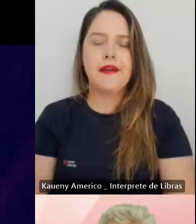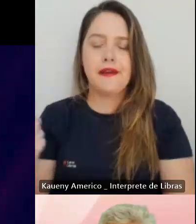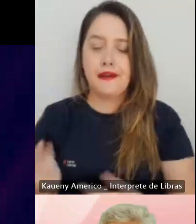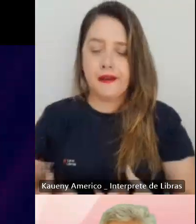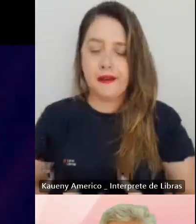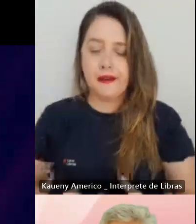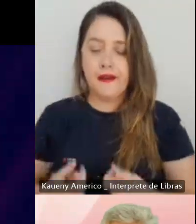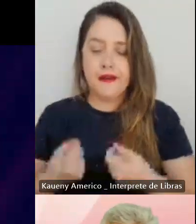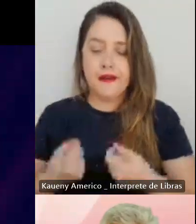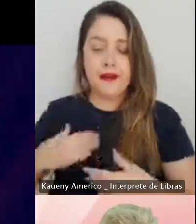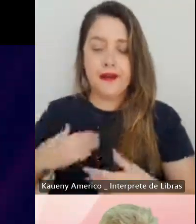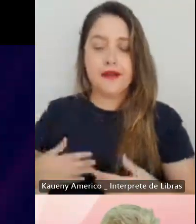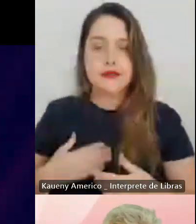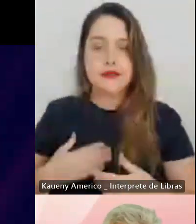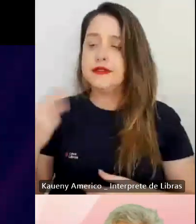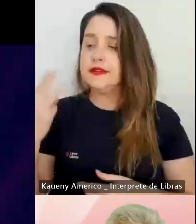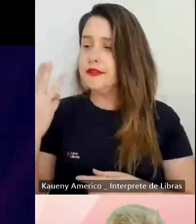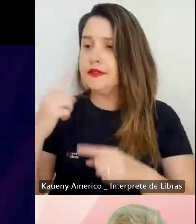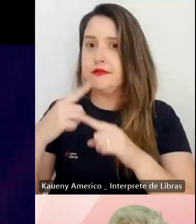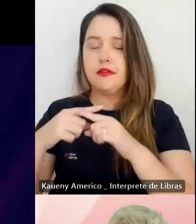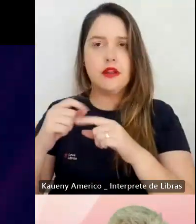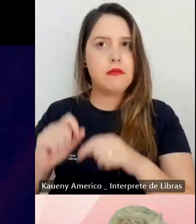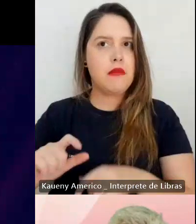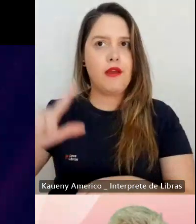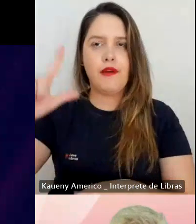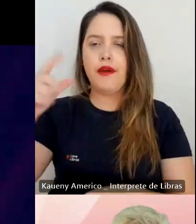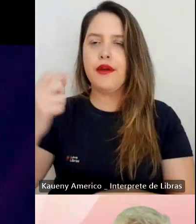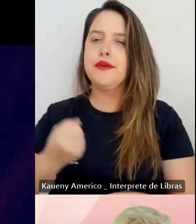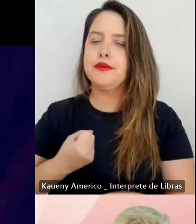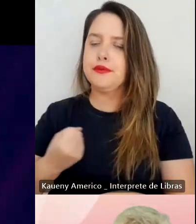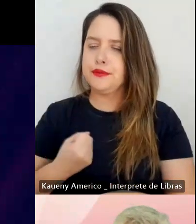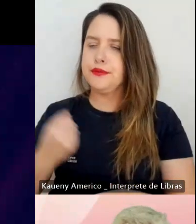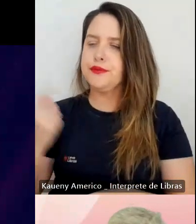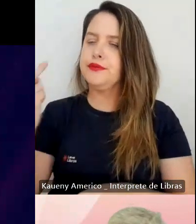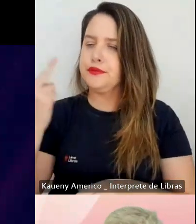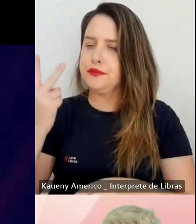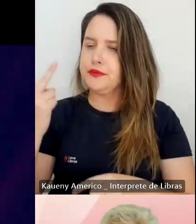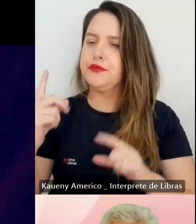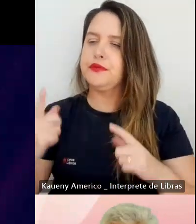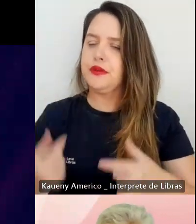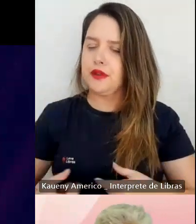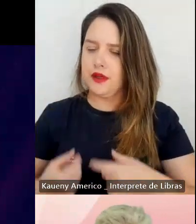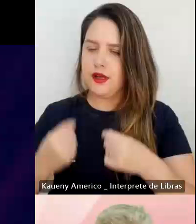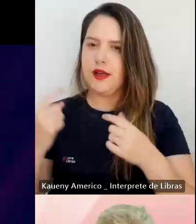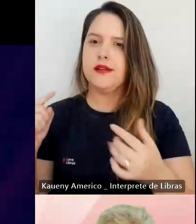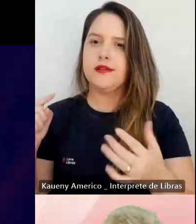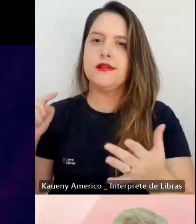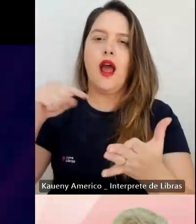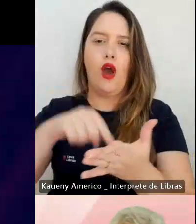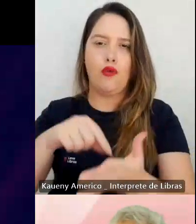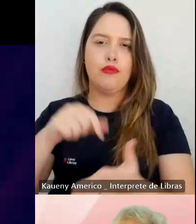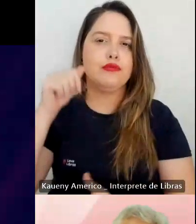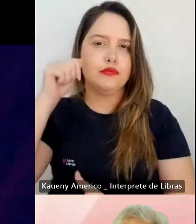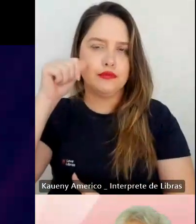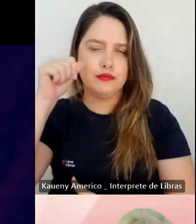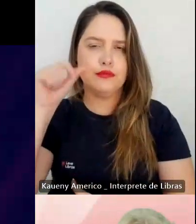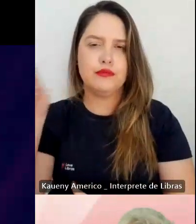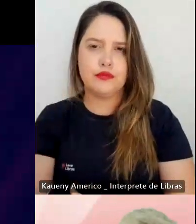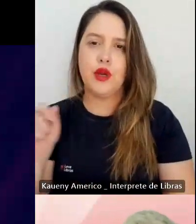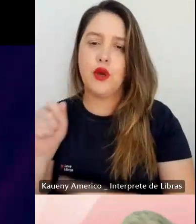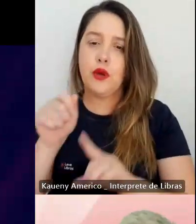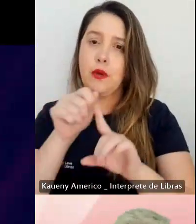quase 3 vezes maior o número do segundo câncer que aflige a mulher. Então, por isso, um mês específico,